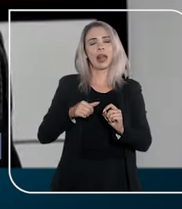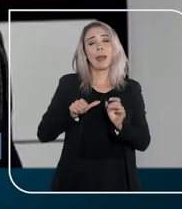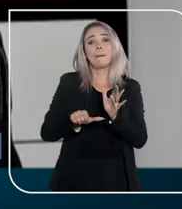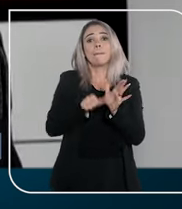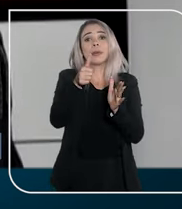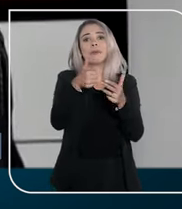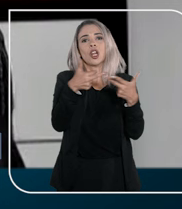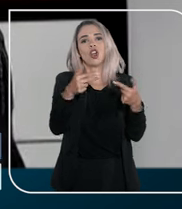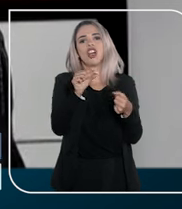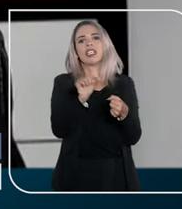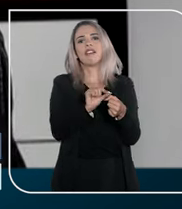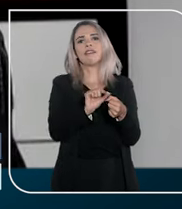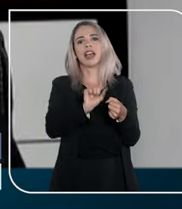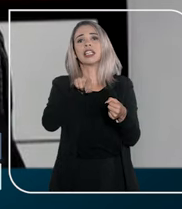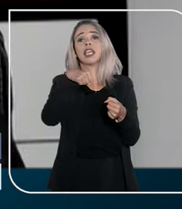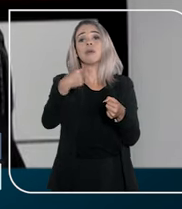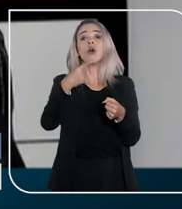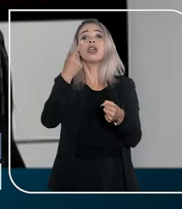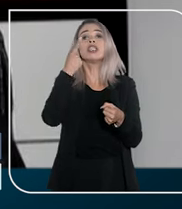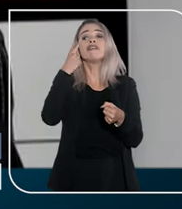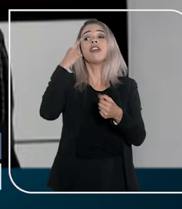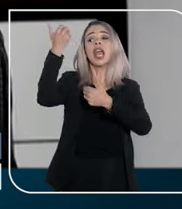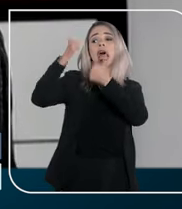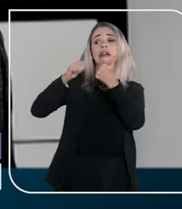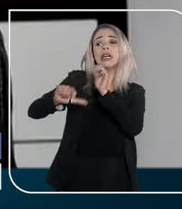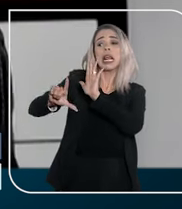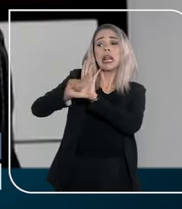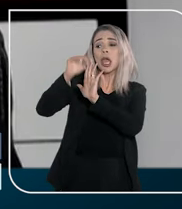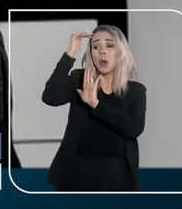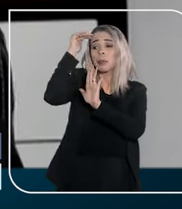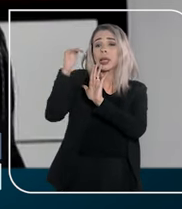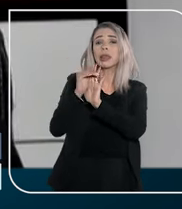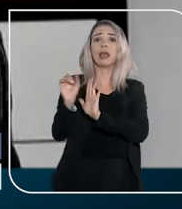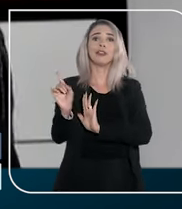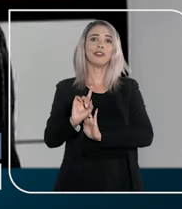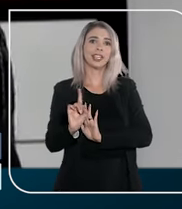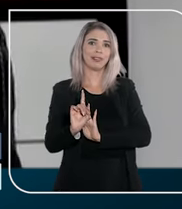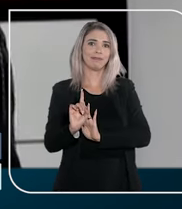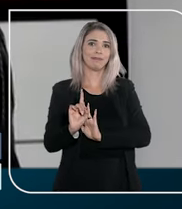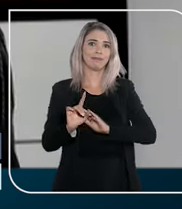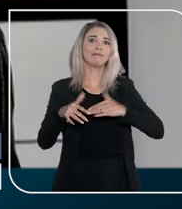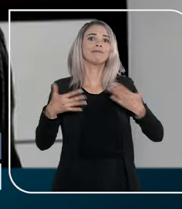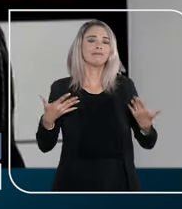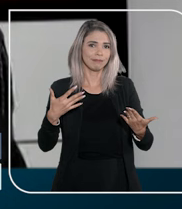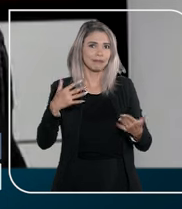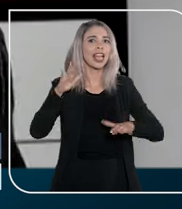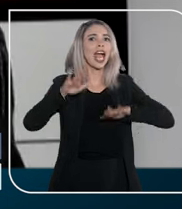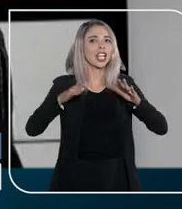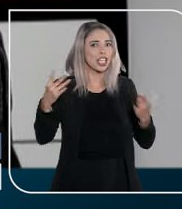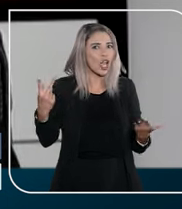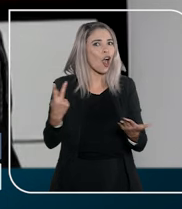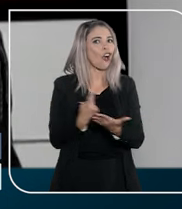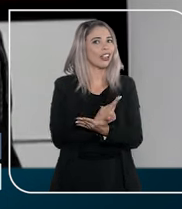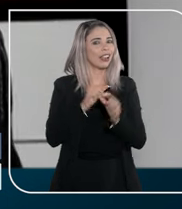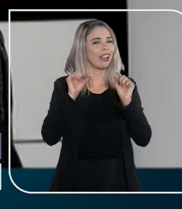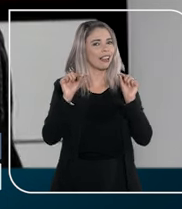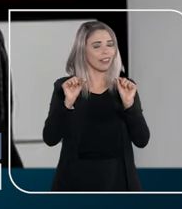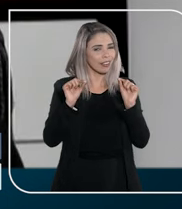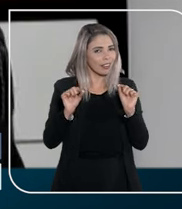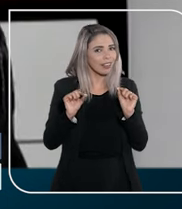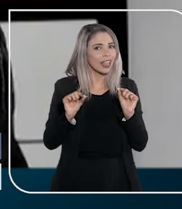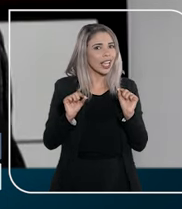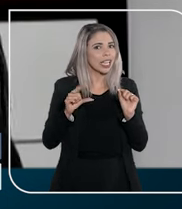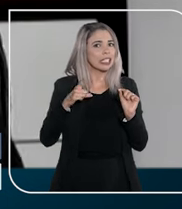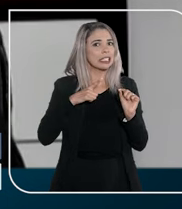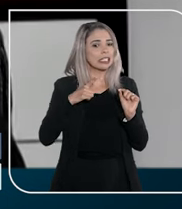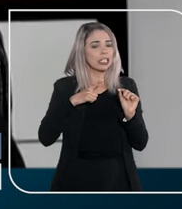ela verifica se é legal. E aí nós temos as cortes superiores várias vezes reprimindo, né, repreendendo, essa é a palavra correta,